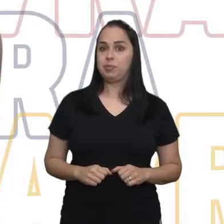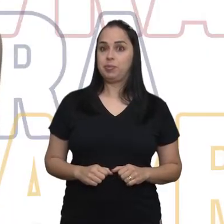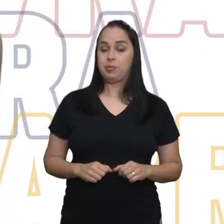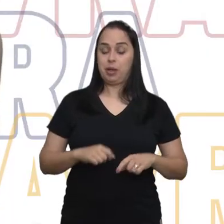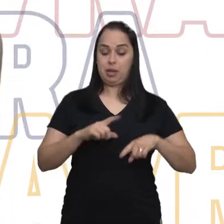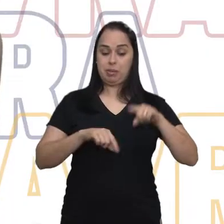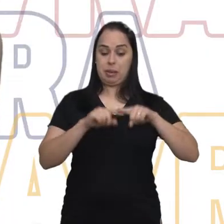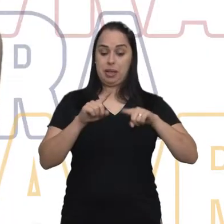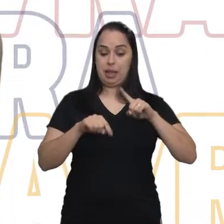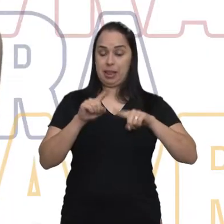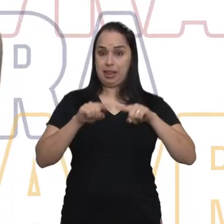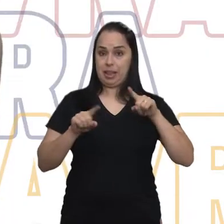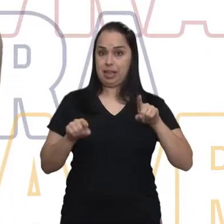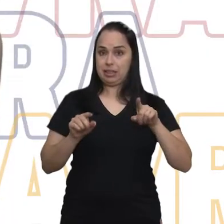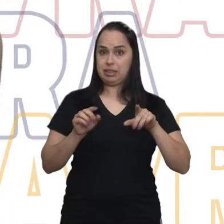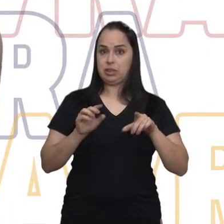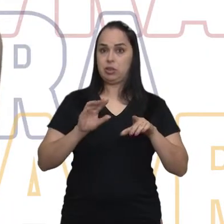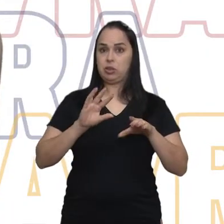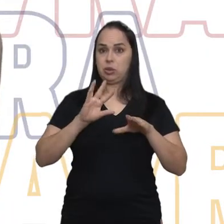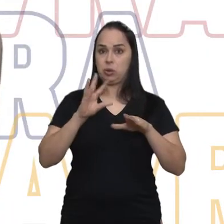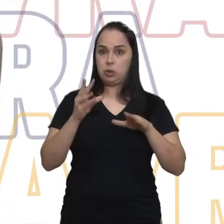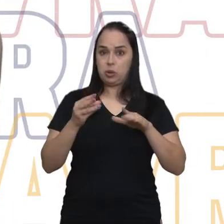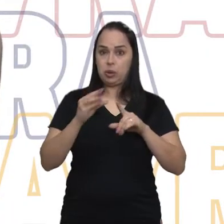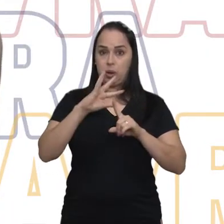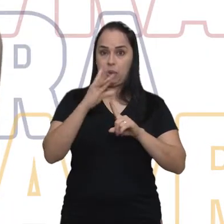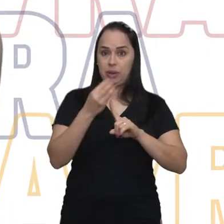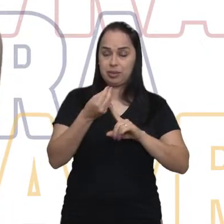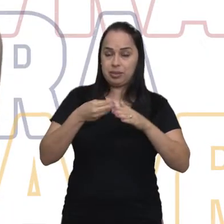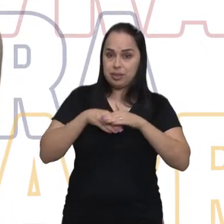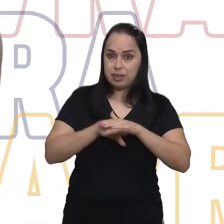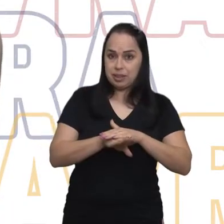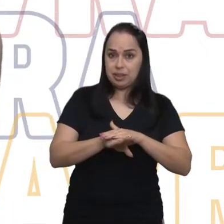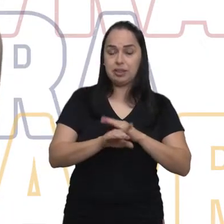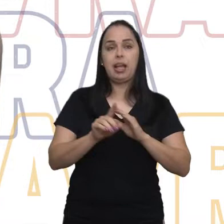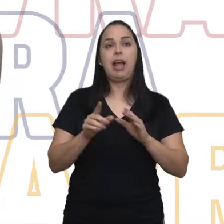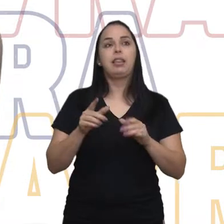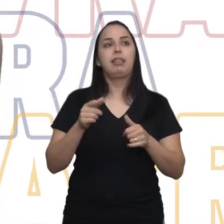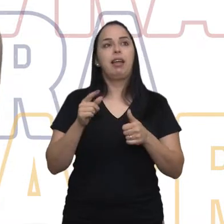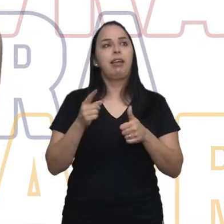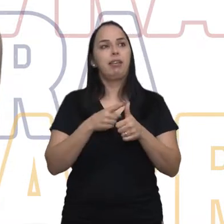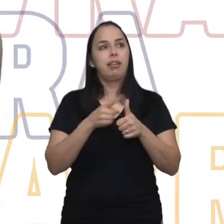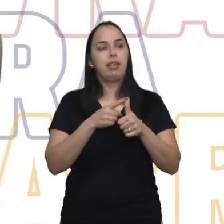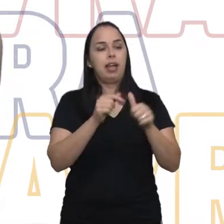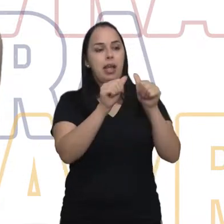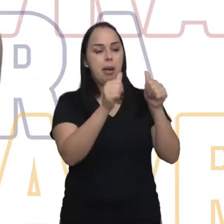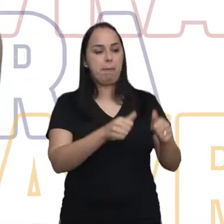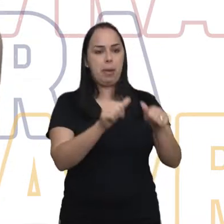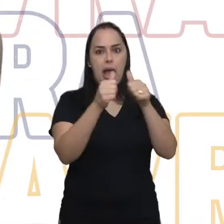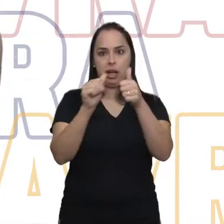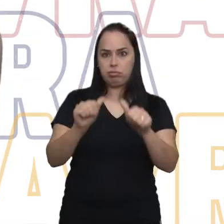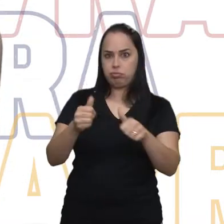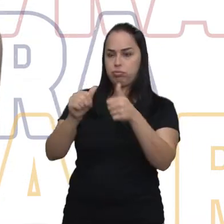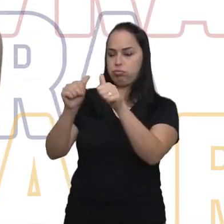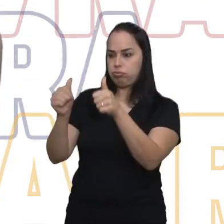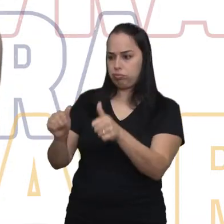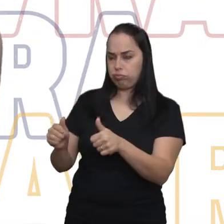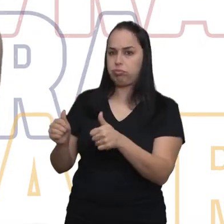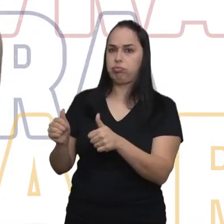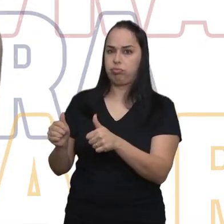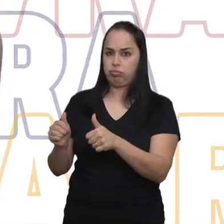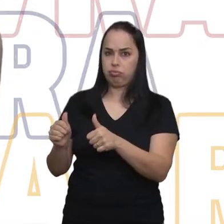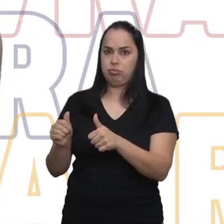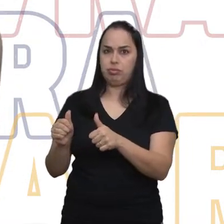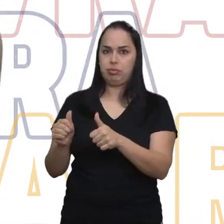O acervo do museu ele é composto de várias imagens, que veio exatamente das igrejas São